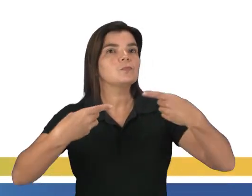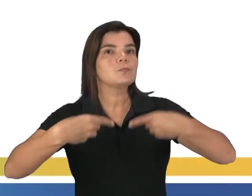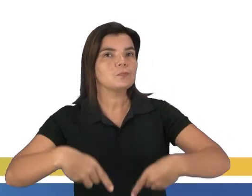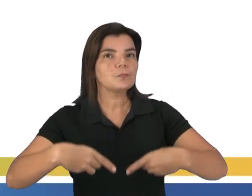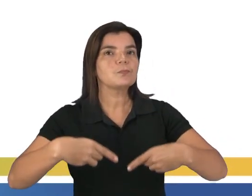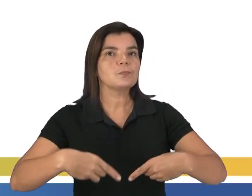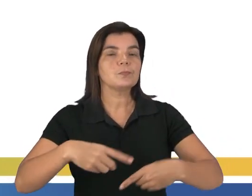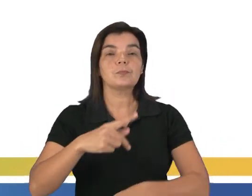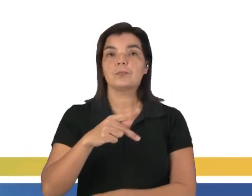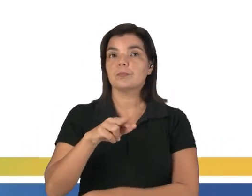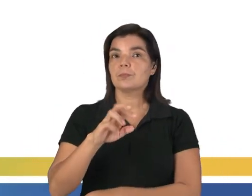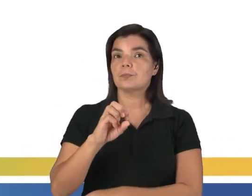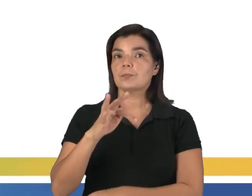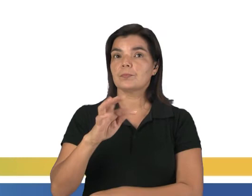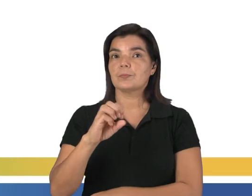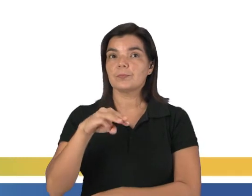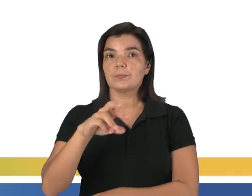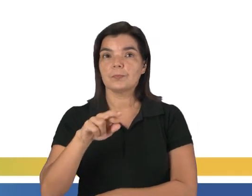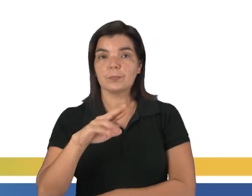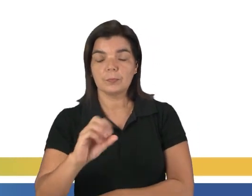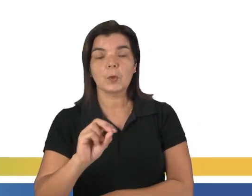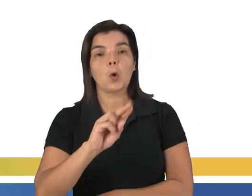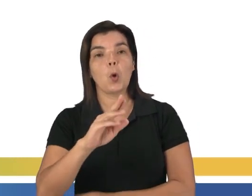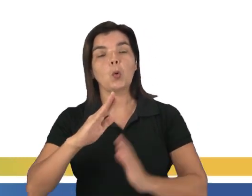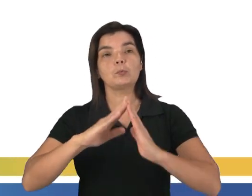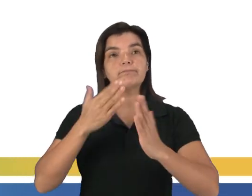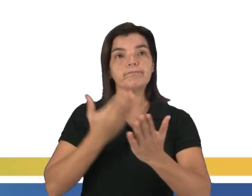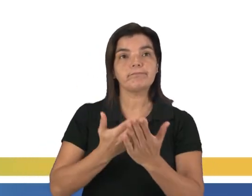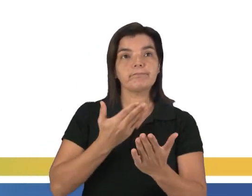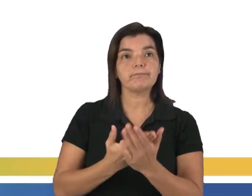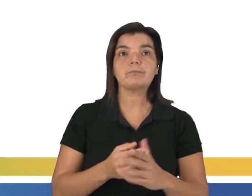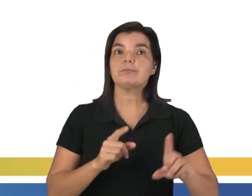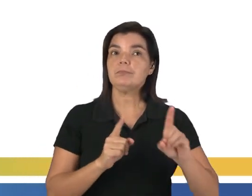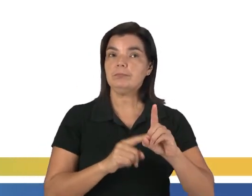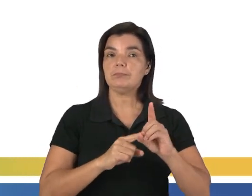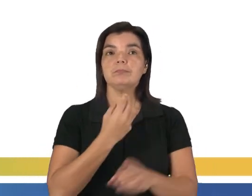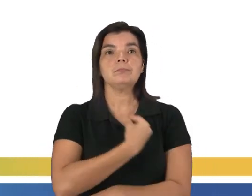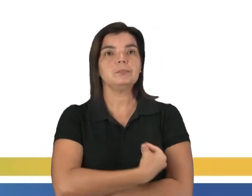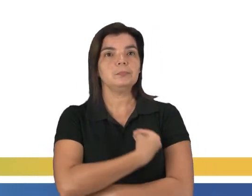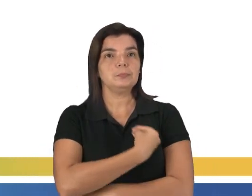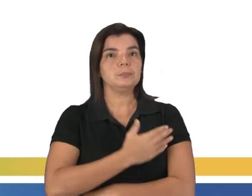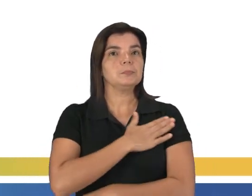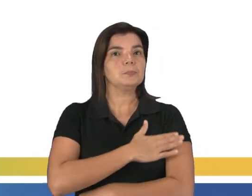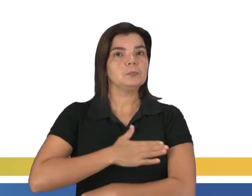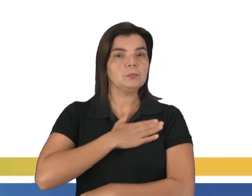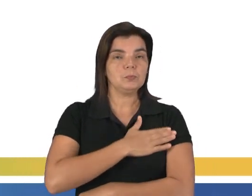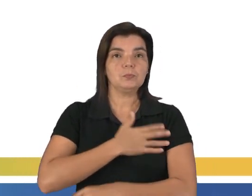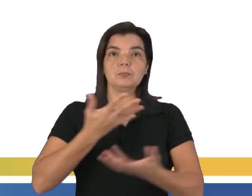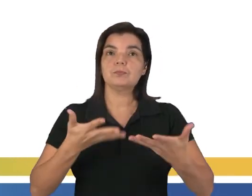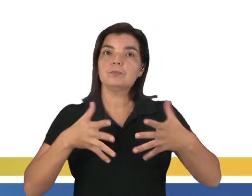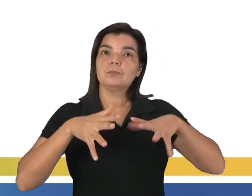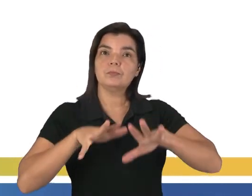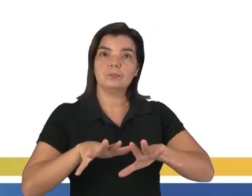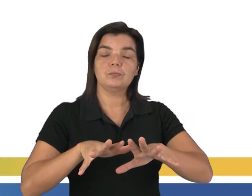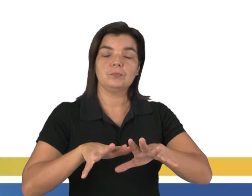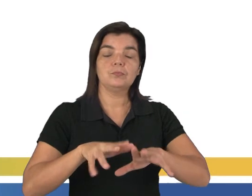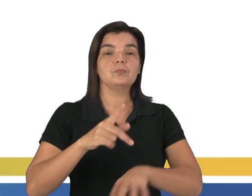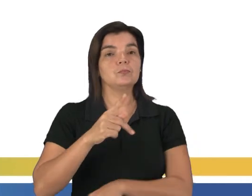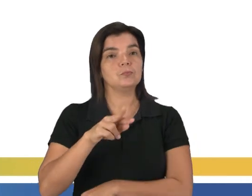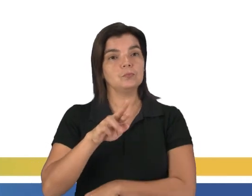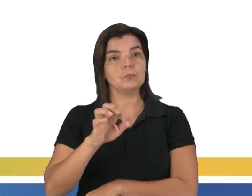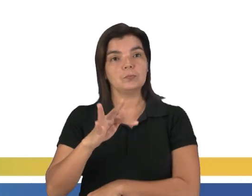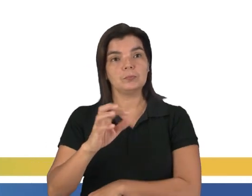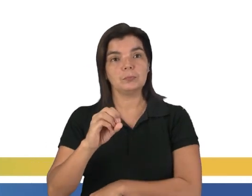C, esporte de rendimento, performance ou esporte na escola. D, esporte de participação ou lazer,